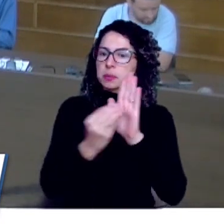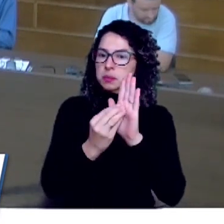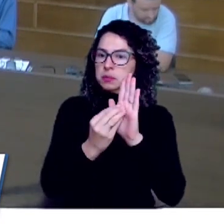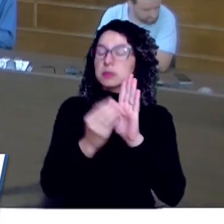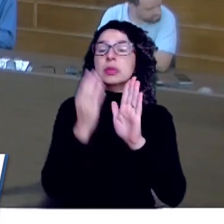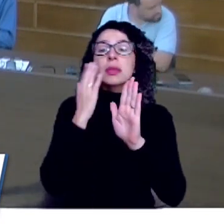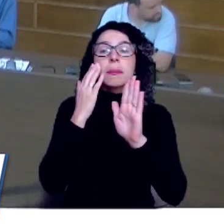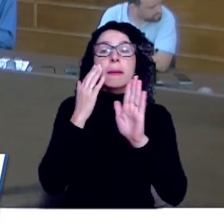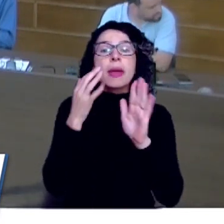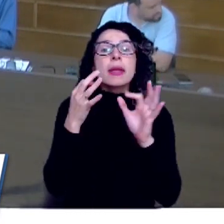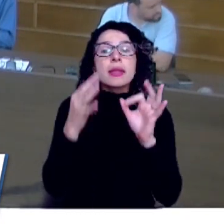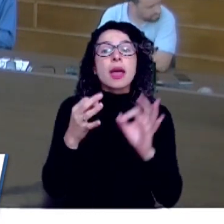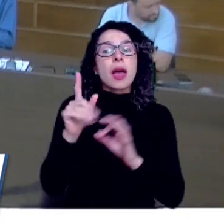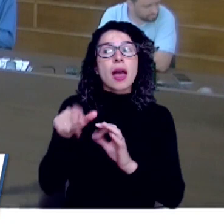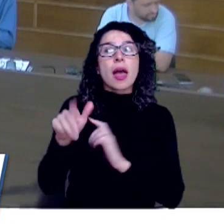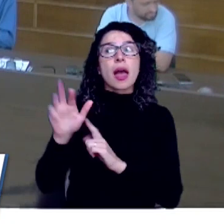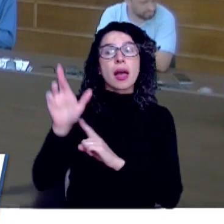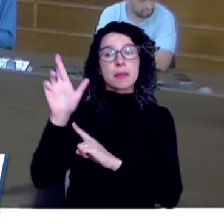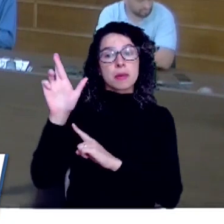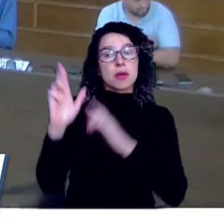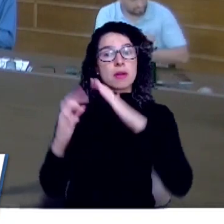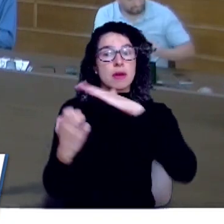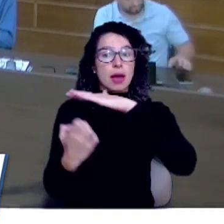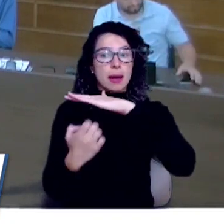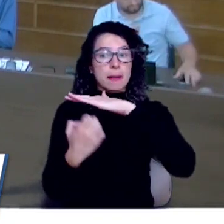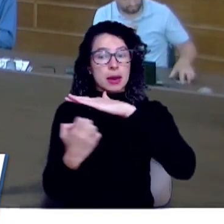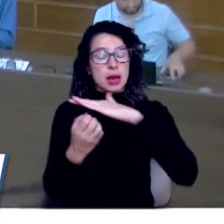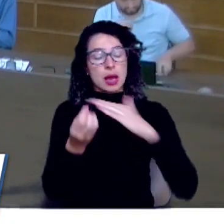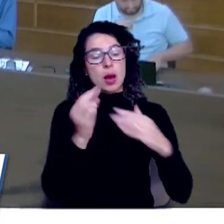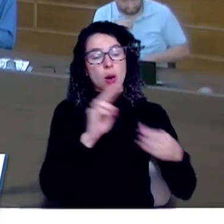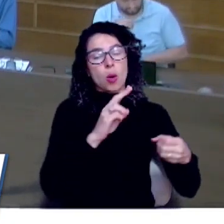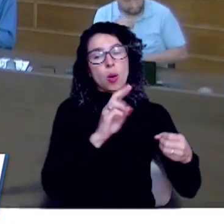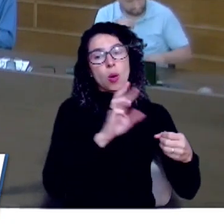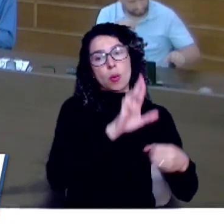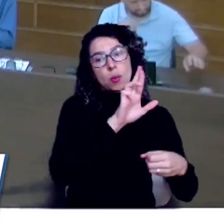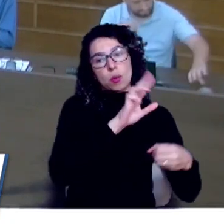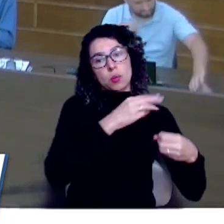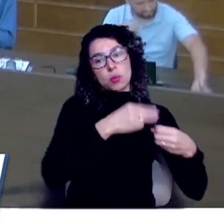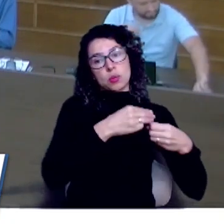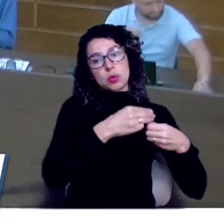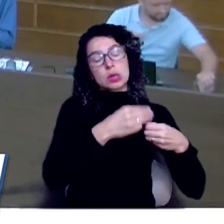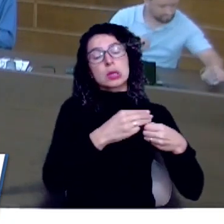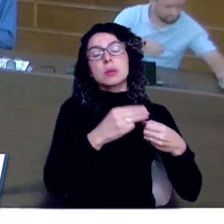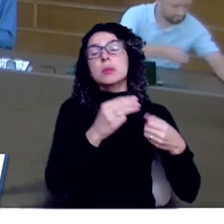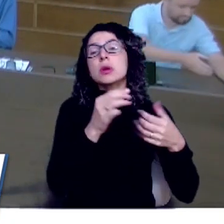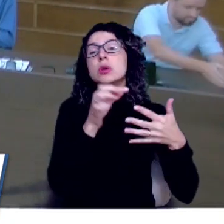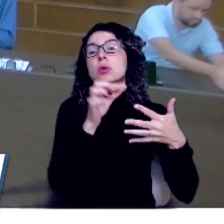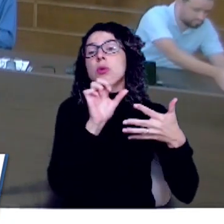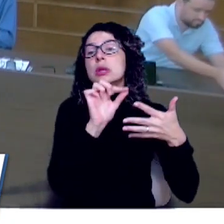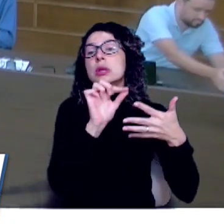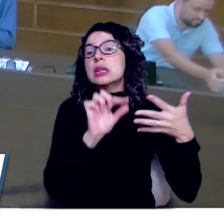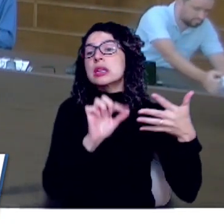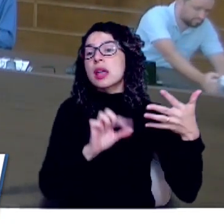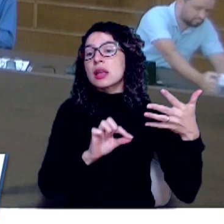feito pela empresa, se está sendo feito pelo município, e os critérios, Porque foi muito